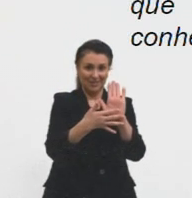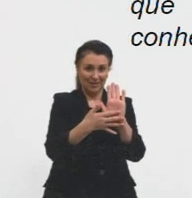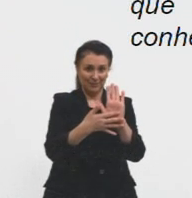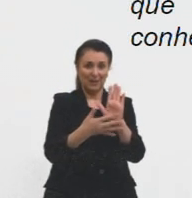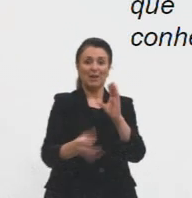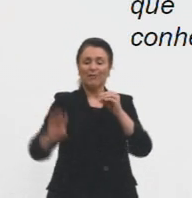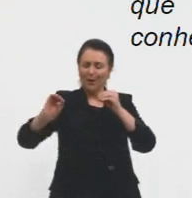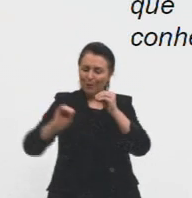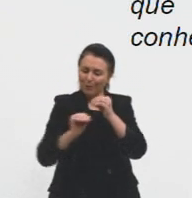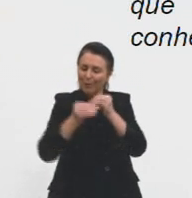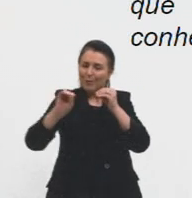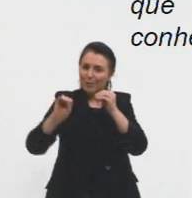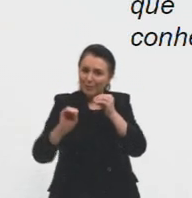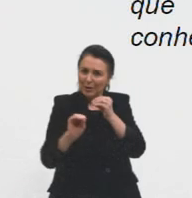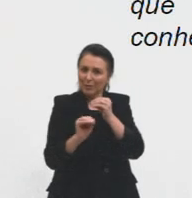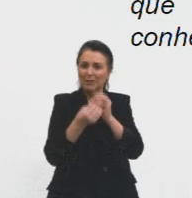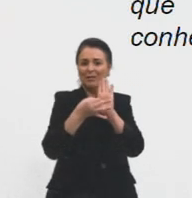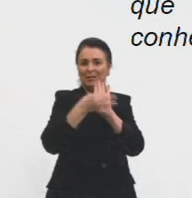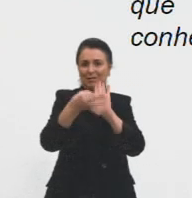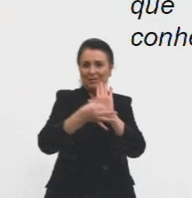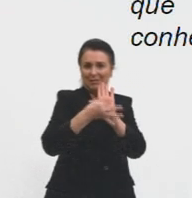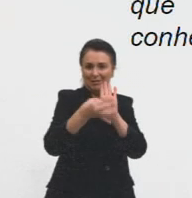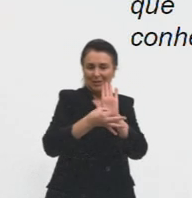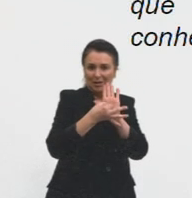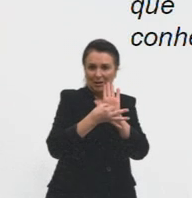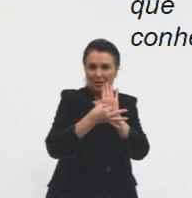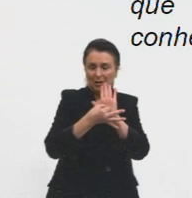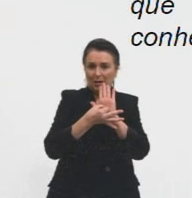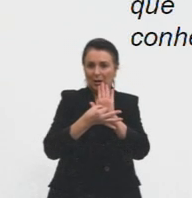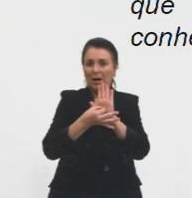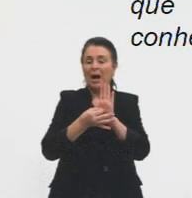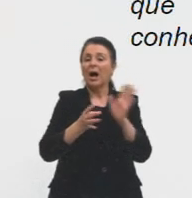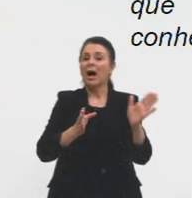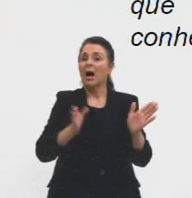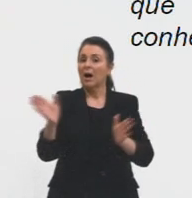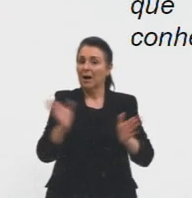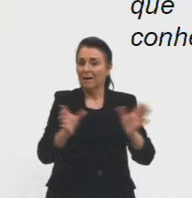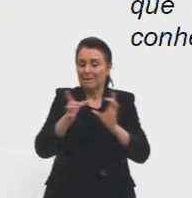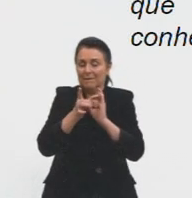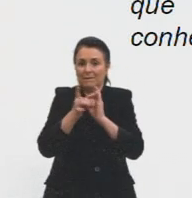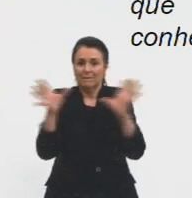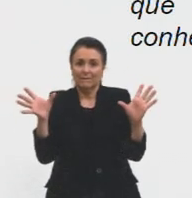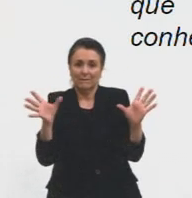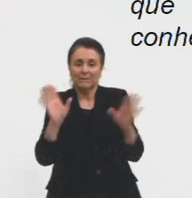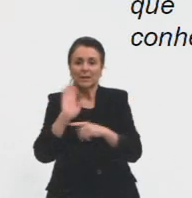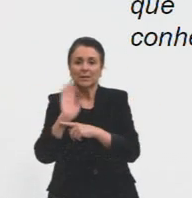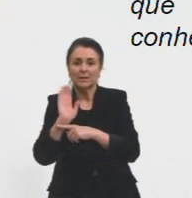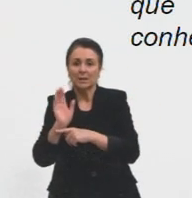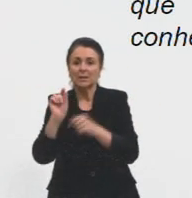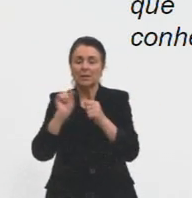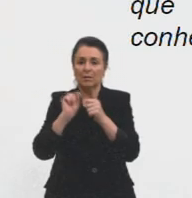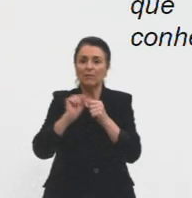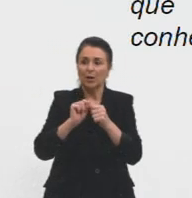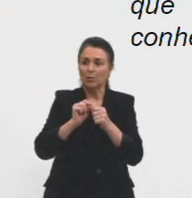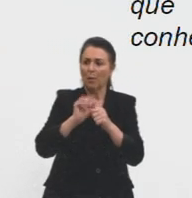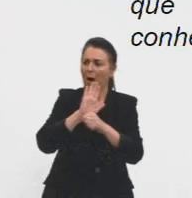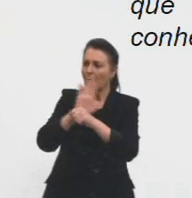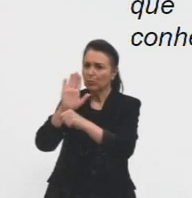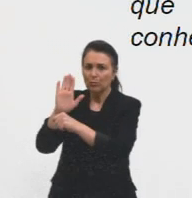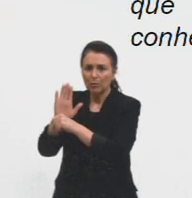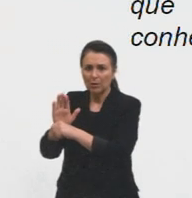do hambúrguer aqui do Sanduíche né contudo a democratização do acesso ao cinema ser feita de modo a beneficiar